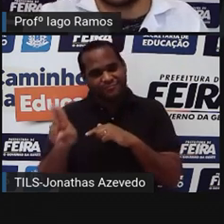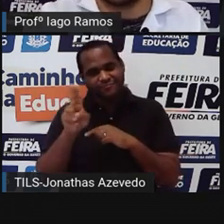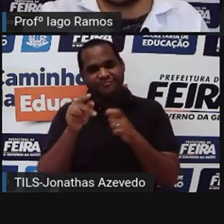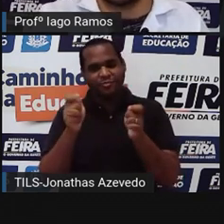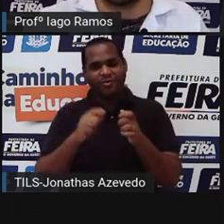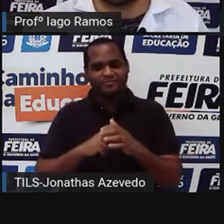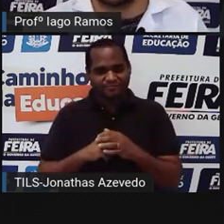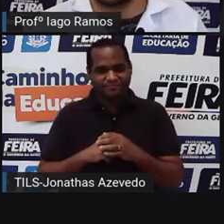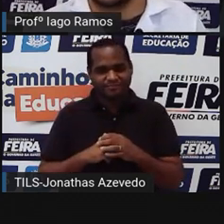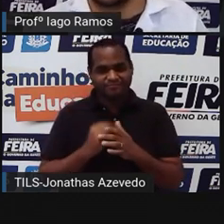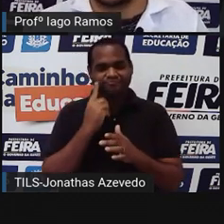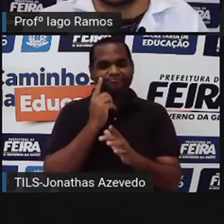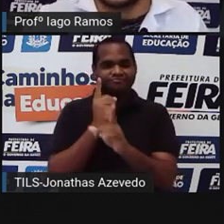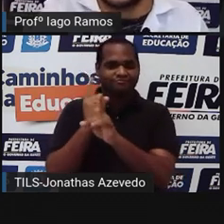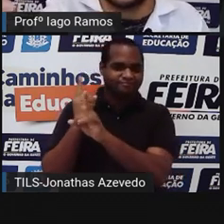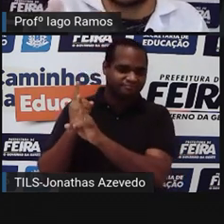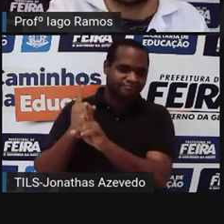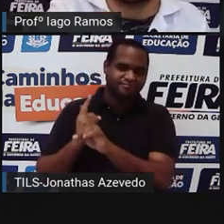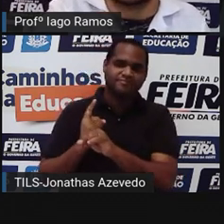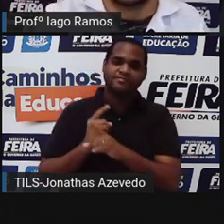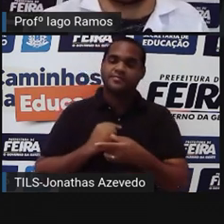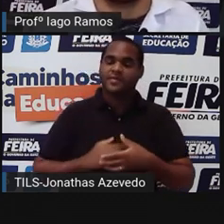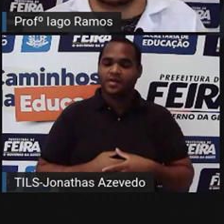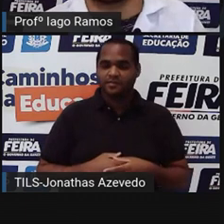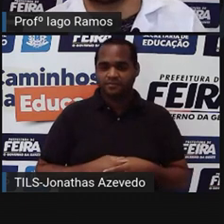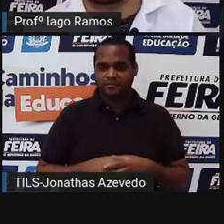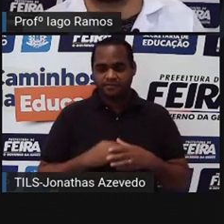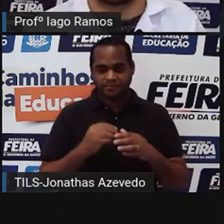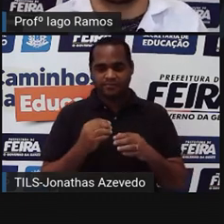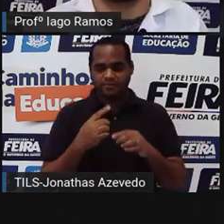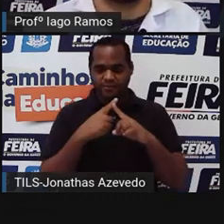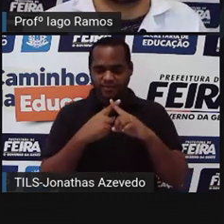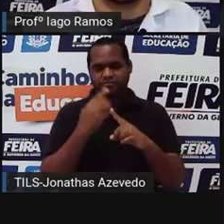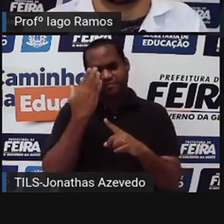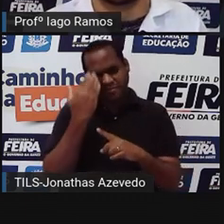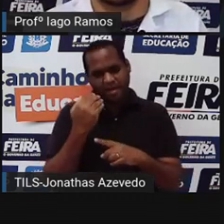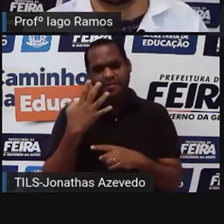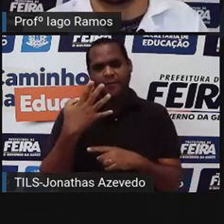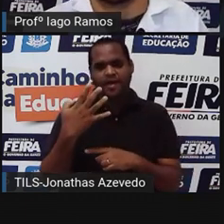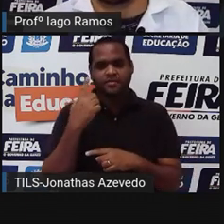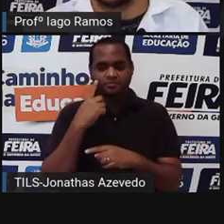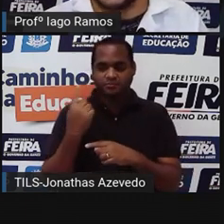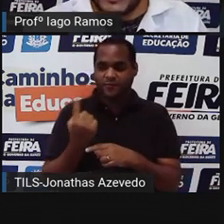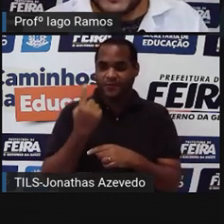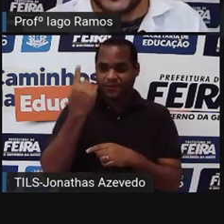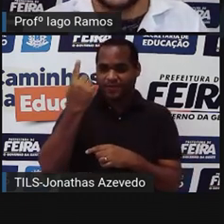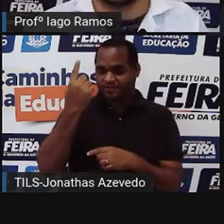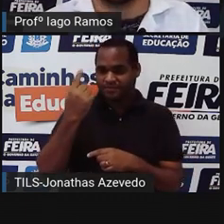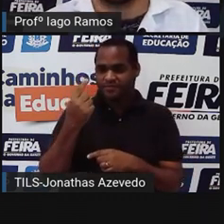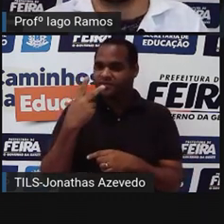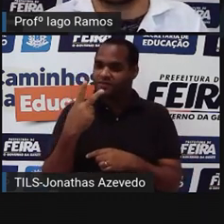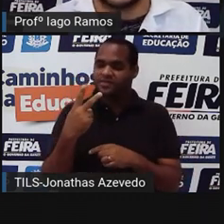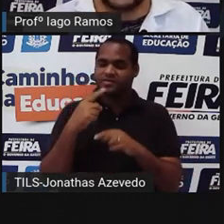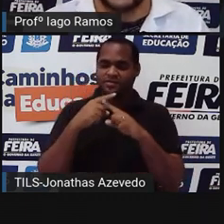Então, achando as dimensões ali, ó, x eu já sei que é 4, tá? Vai ser a altura. 2x, que é o comprimento, vai ser duas